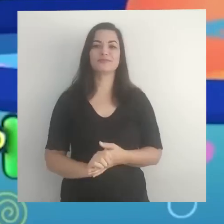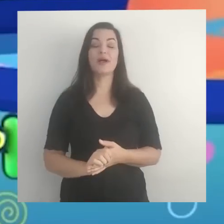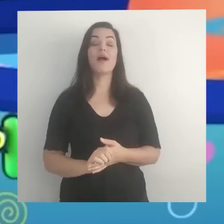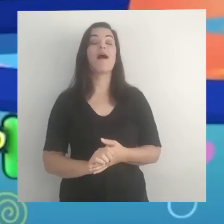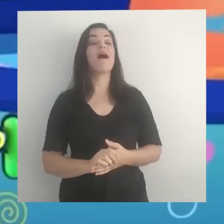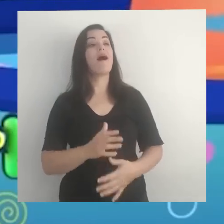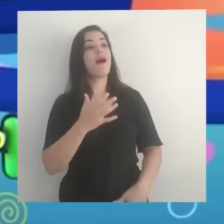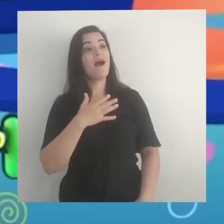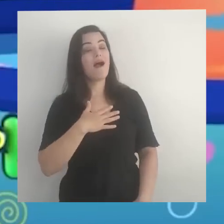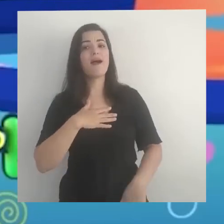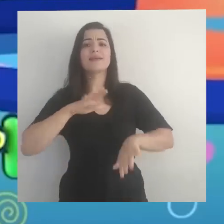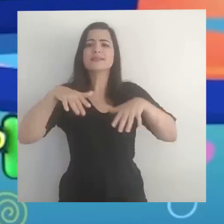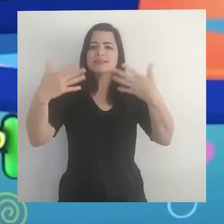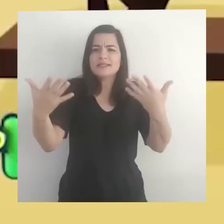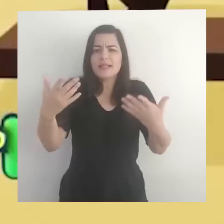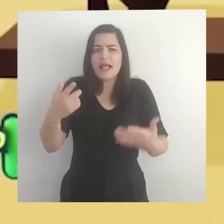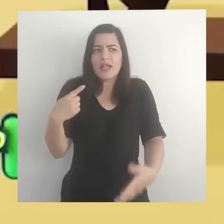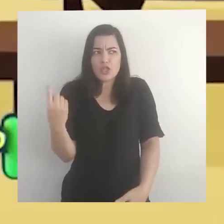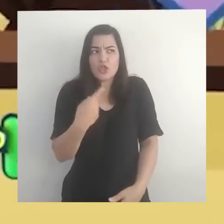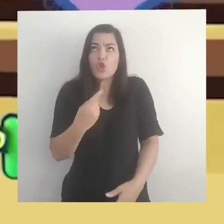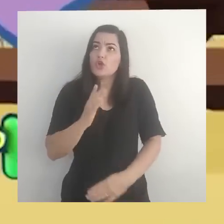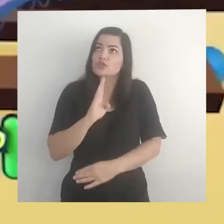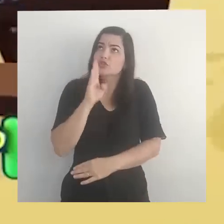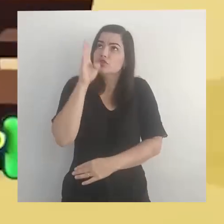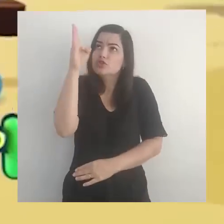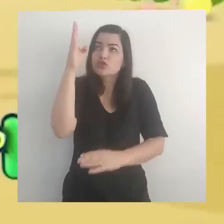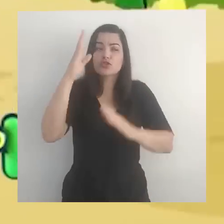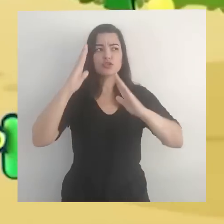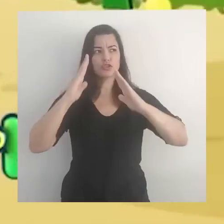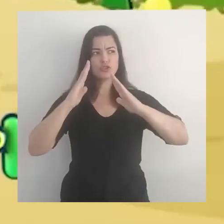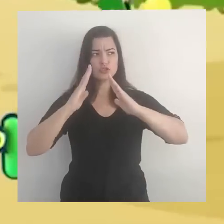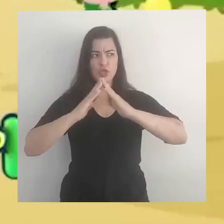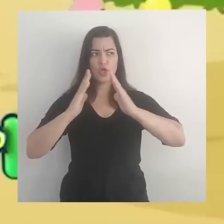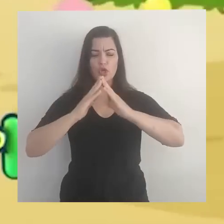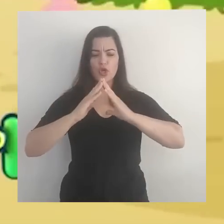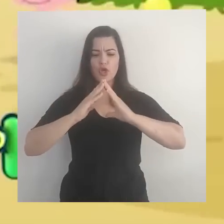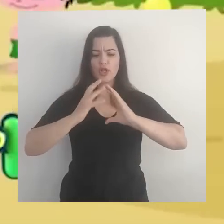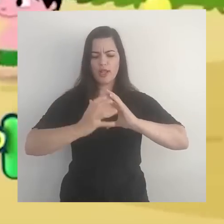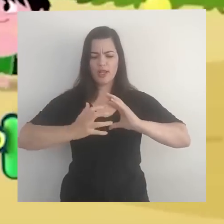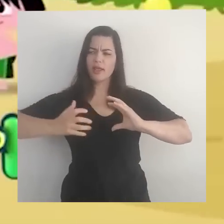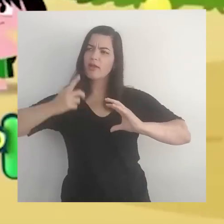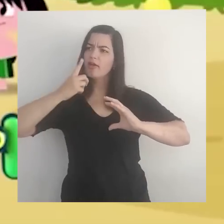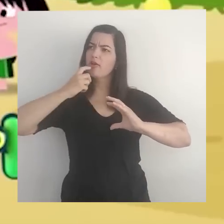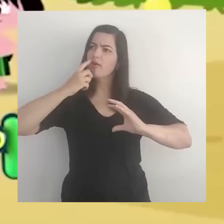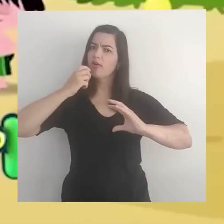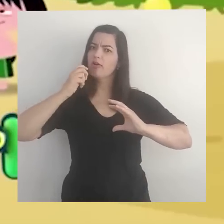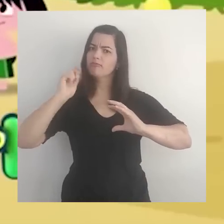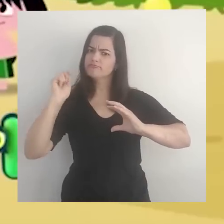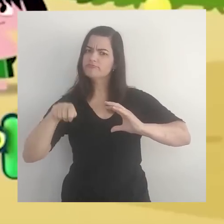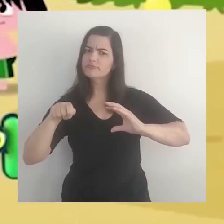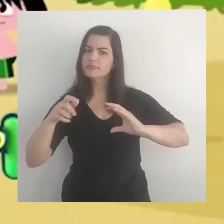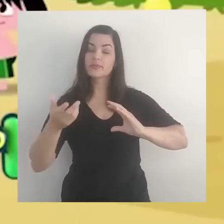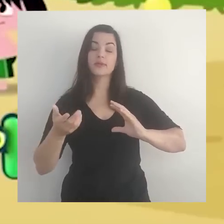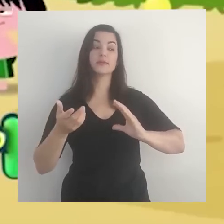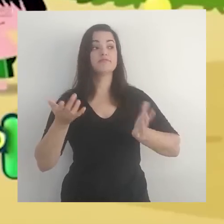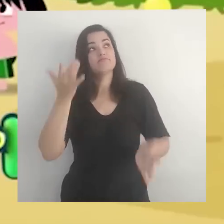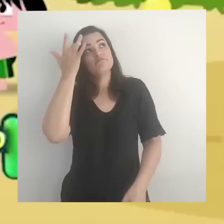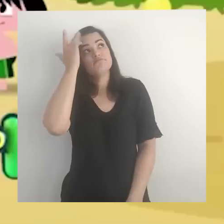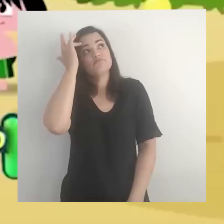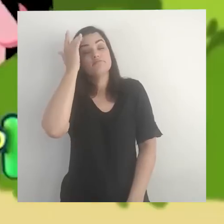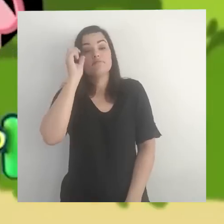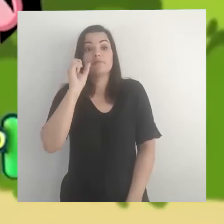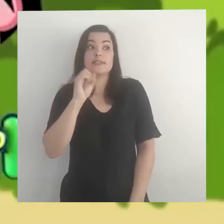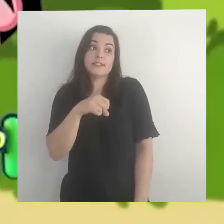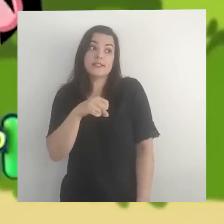dá pra gente morar em Marte? Eu acho que... eu acho que se lá tiver